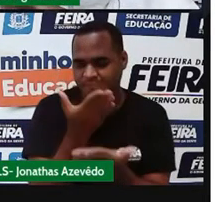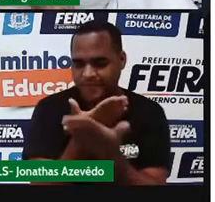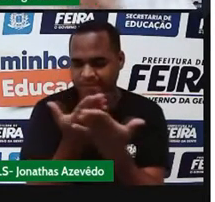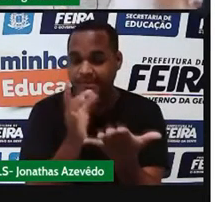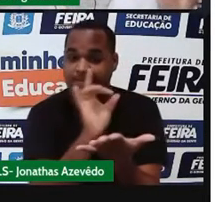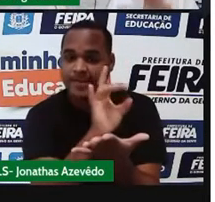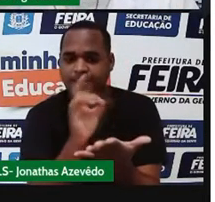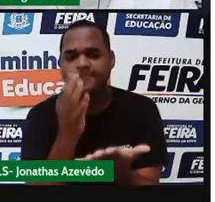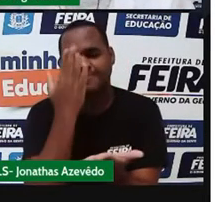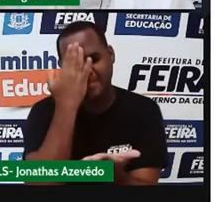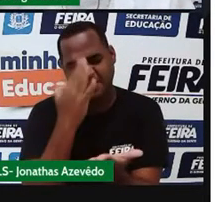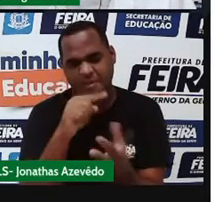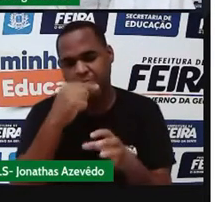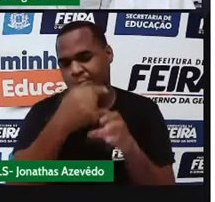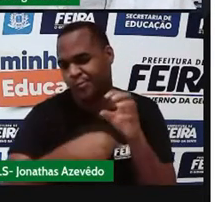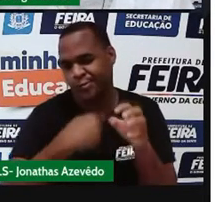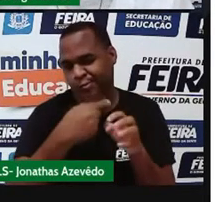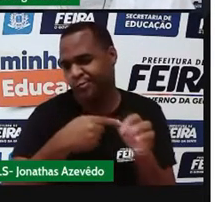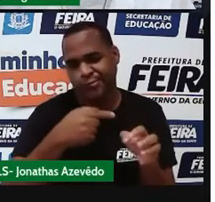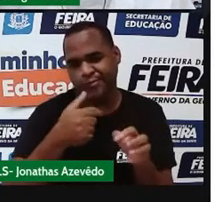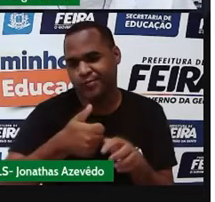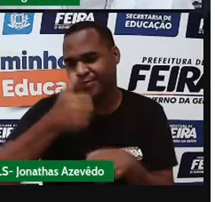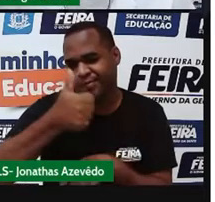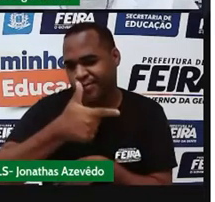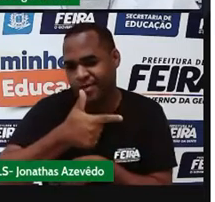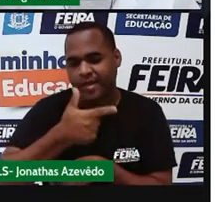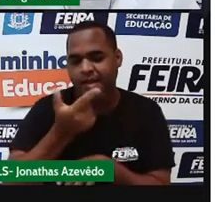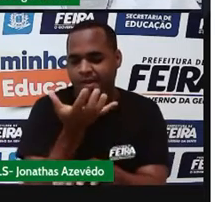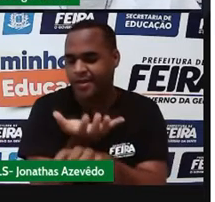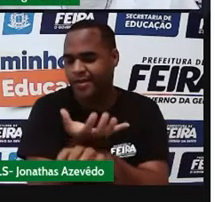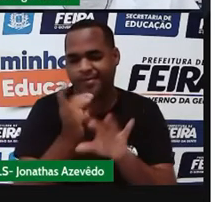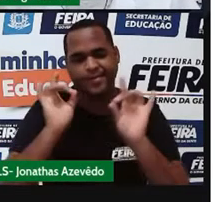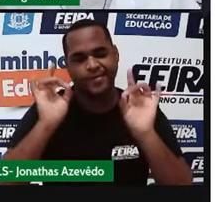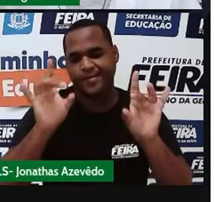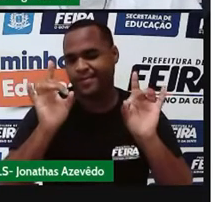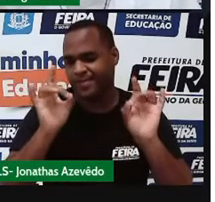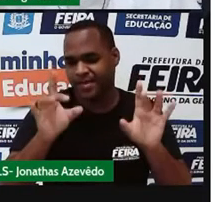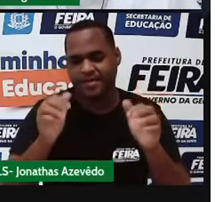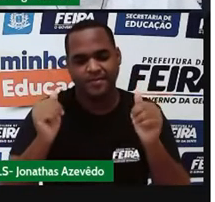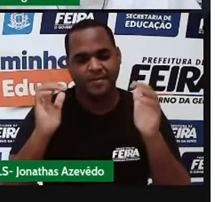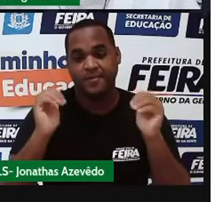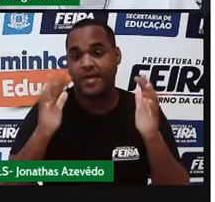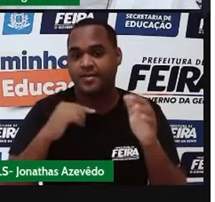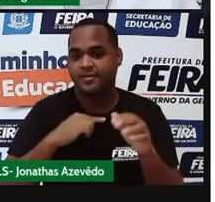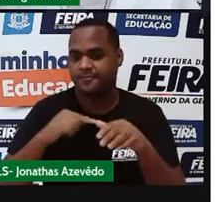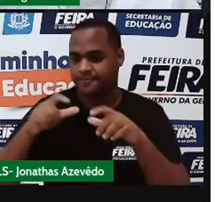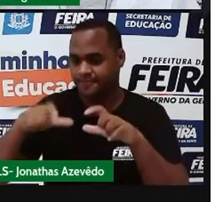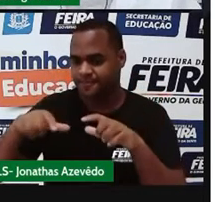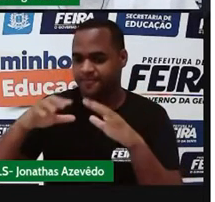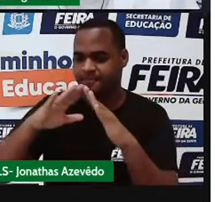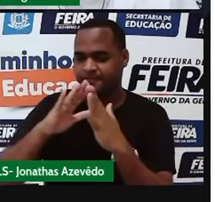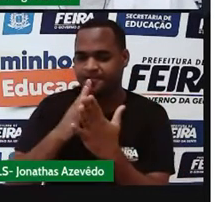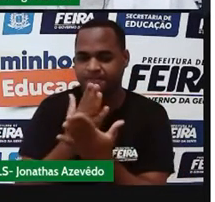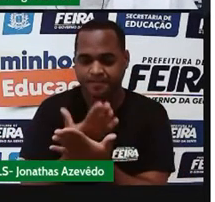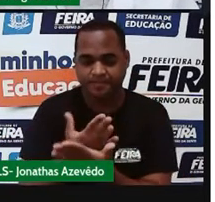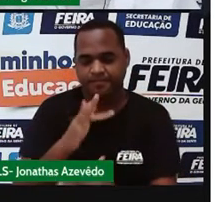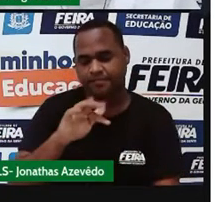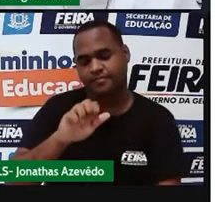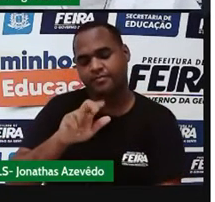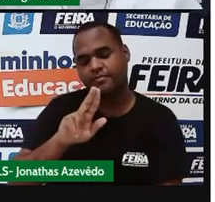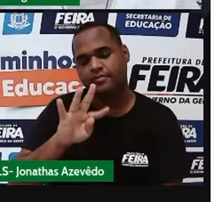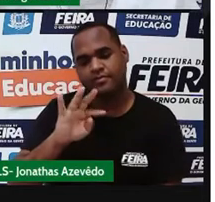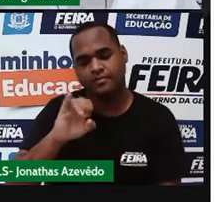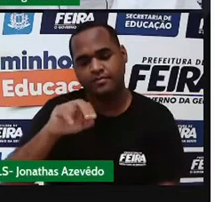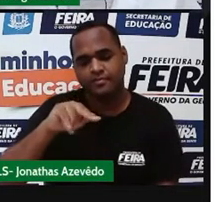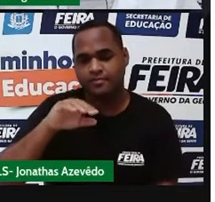considera que a melhor disciplina do mundo né eu nem preciso fazer esse comentário veio lá da escola municipal Faustino